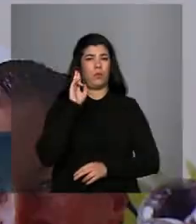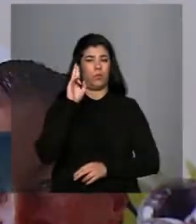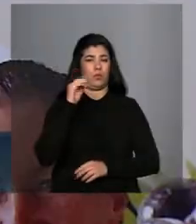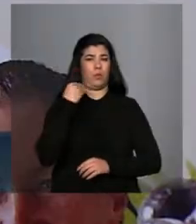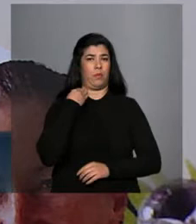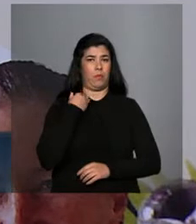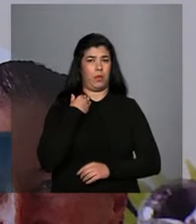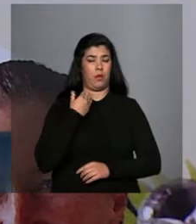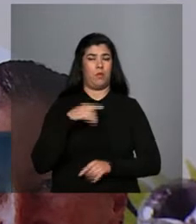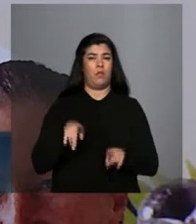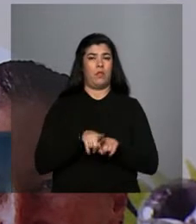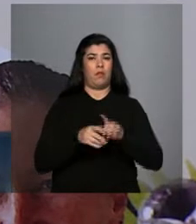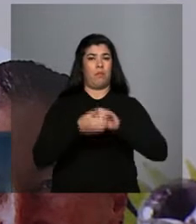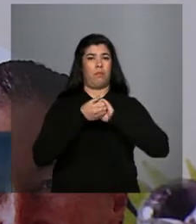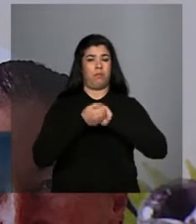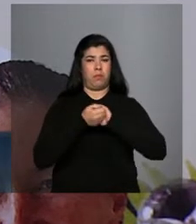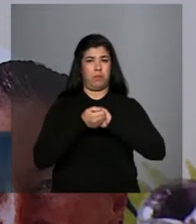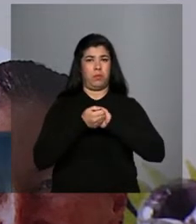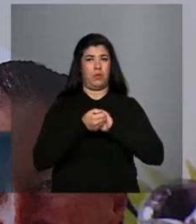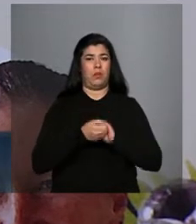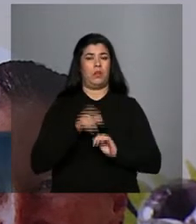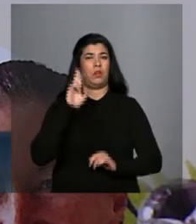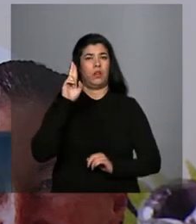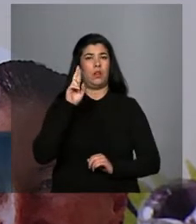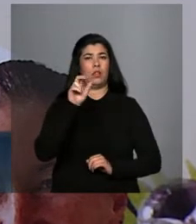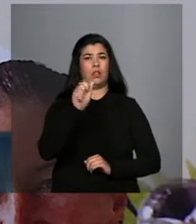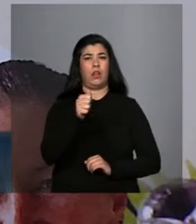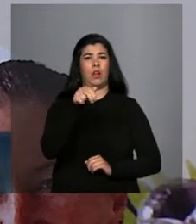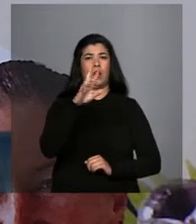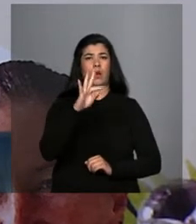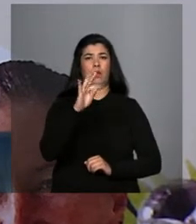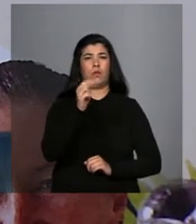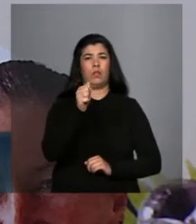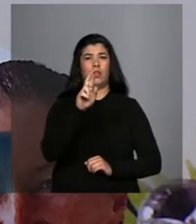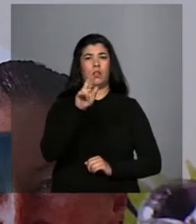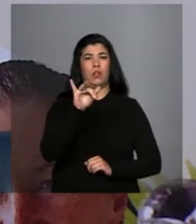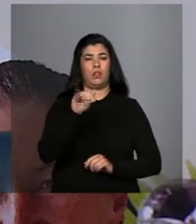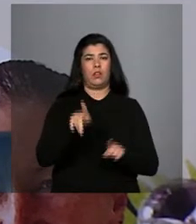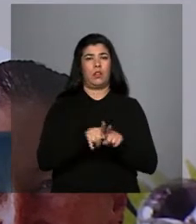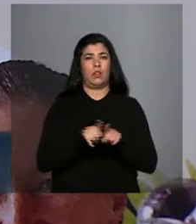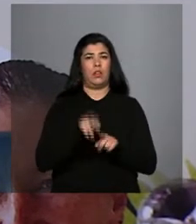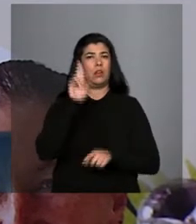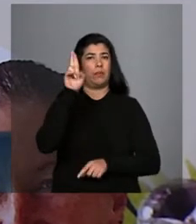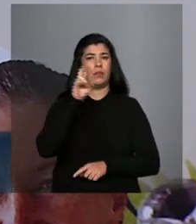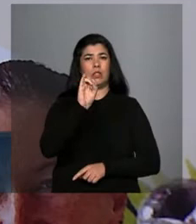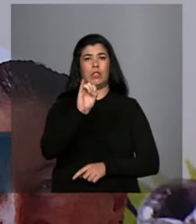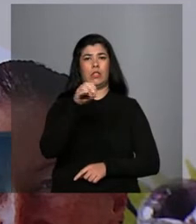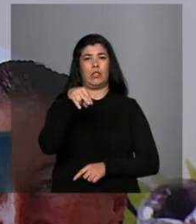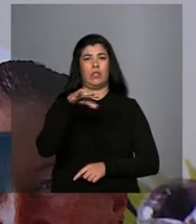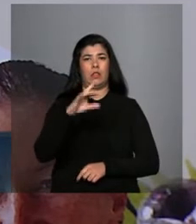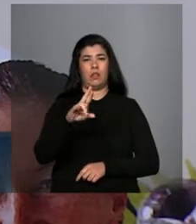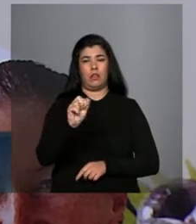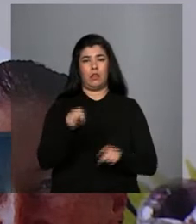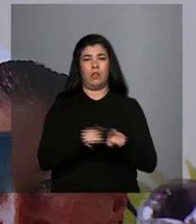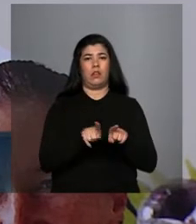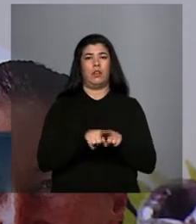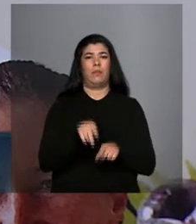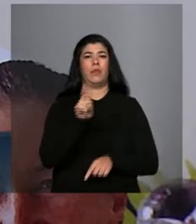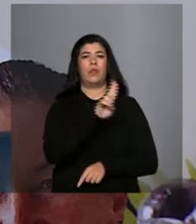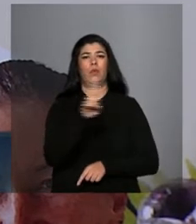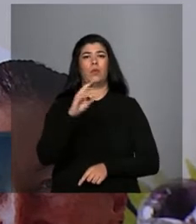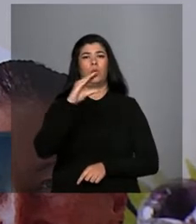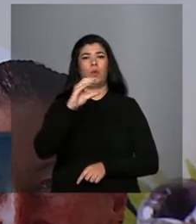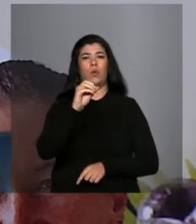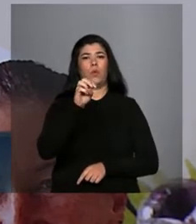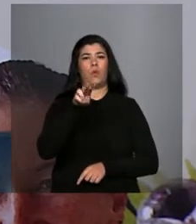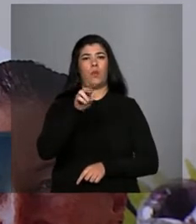Cumprimento os presidentes de autarquias e empresas públicas, Maria Lúcia Falcon, do INCRA, Rubens Rodrigues dos Santos, da